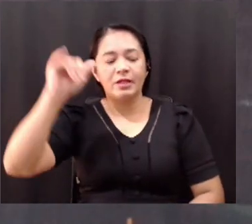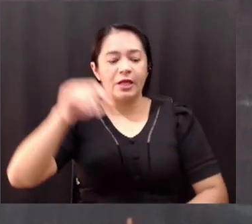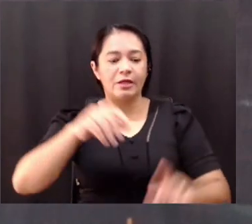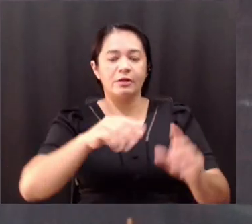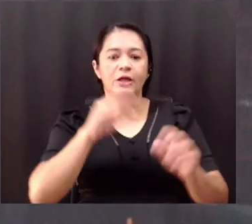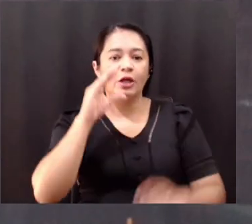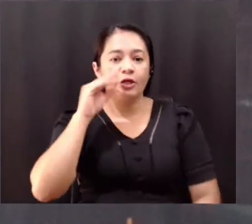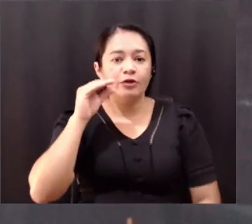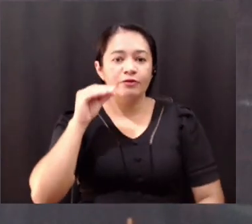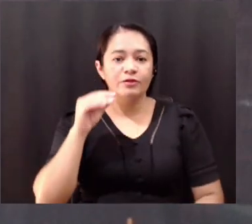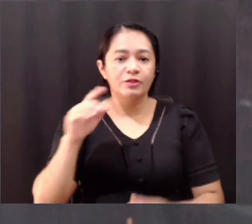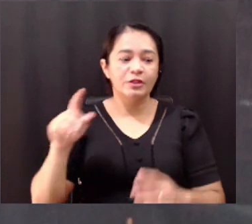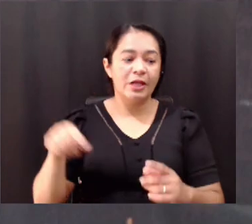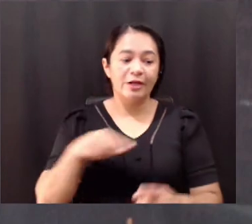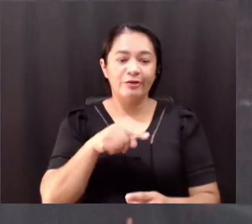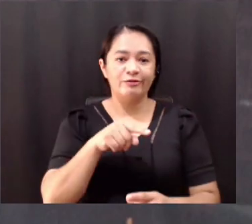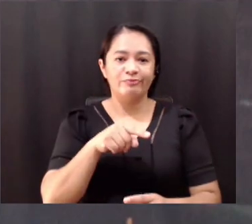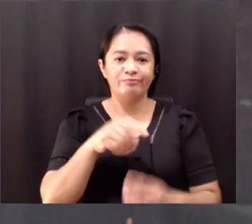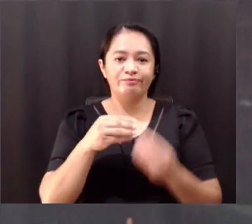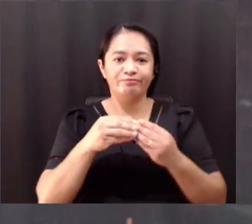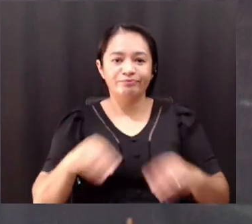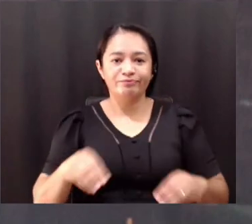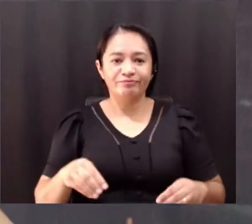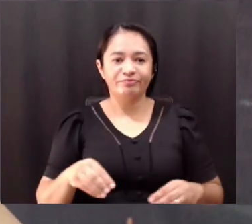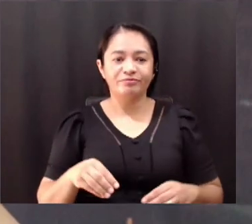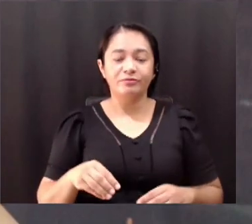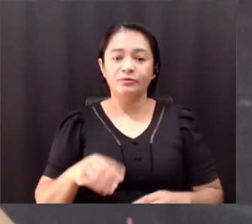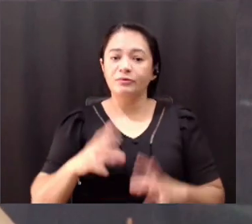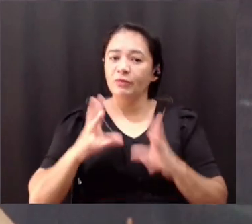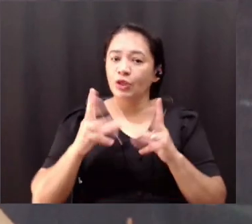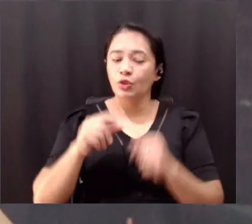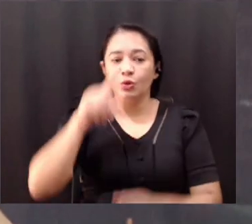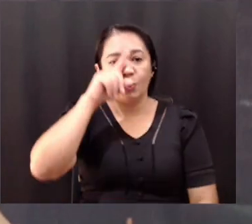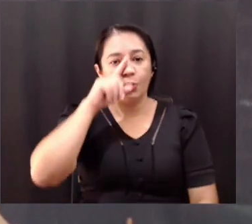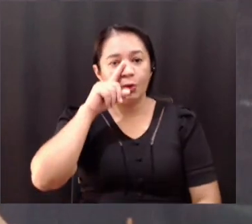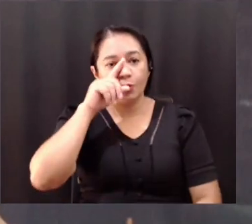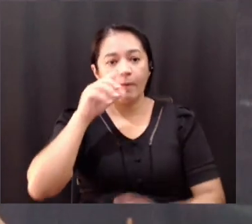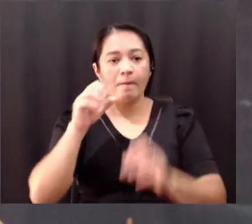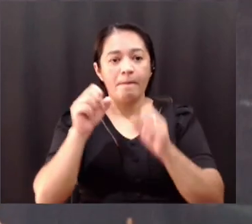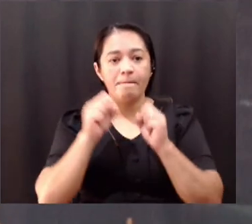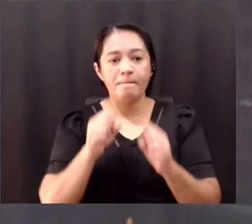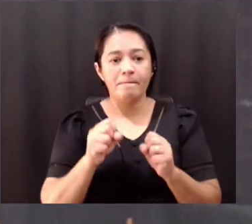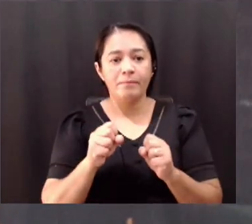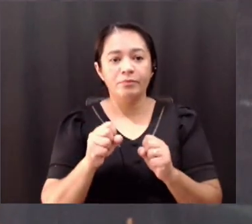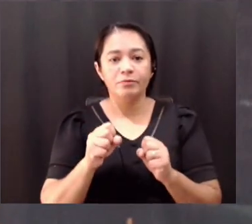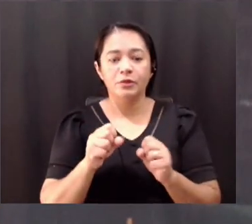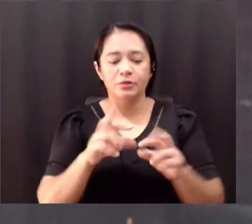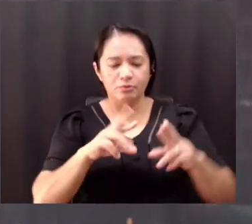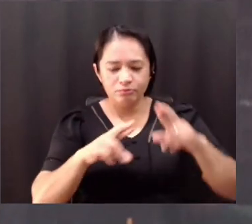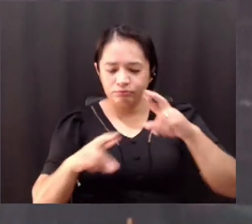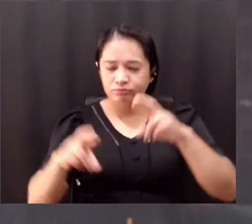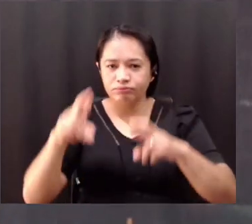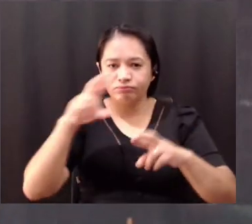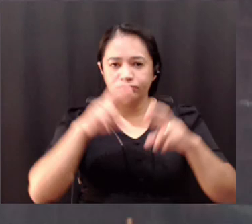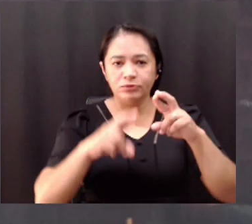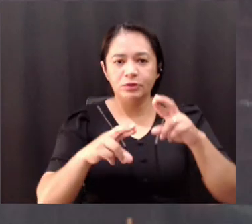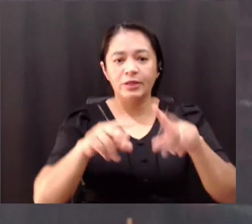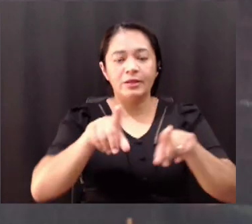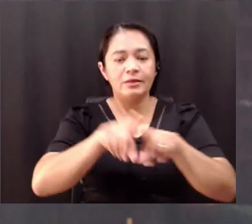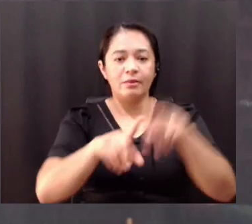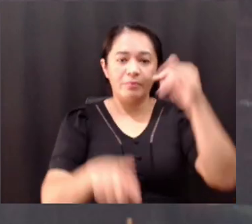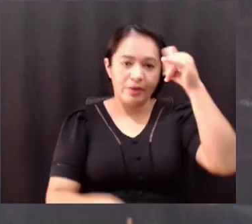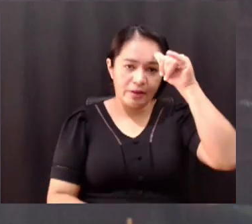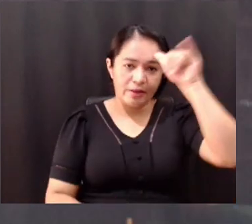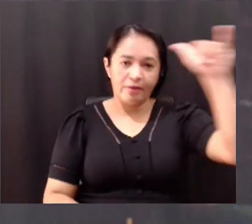aquele trabalhador. Todo risco pode ser monitorado e pode ser prevenido. A gente não pode tratar